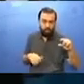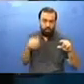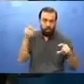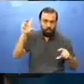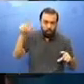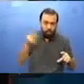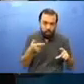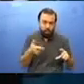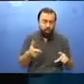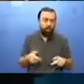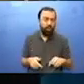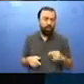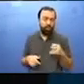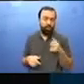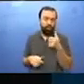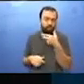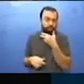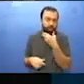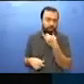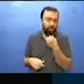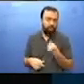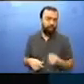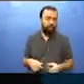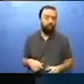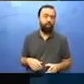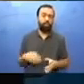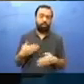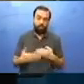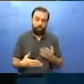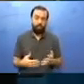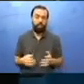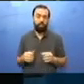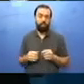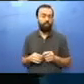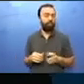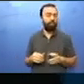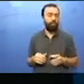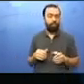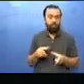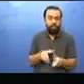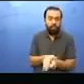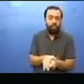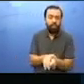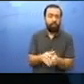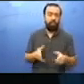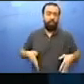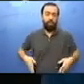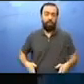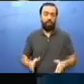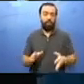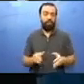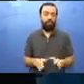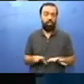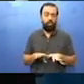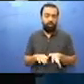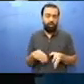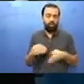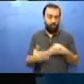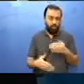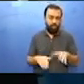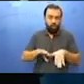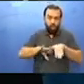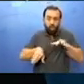período de incubação, então, as tartarugas nascem. E olhem aqui a imagem. Depois que elas nascem, elas vão correndo para o